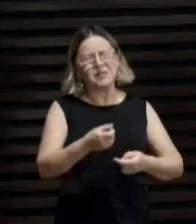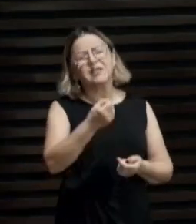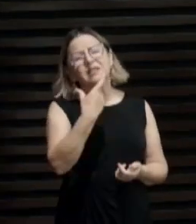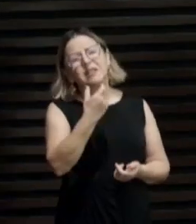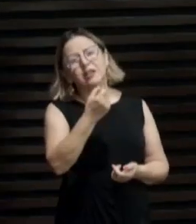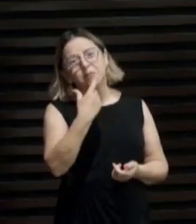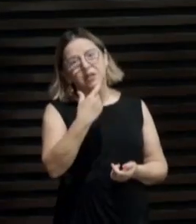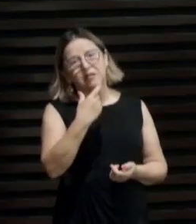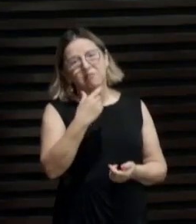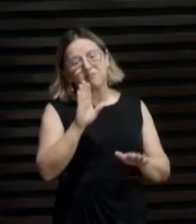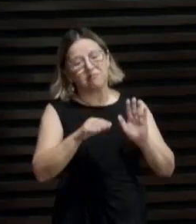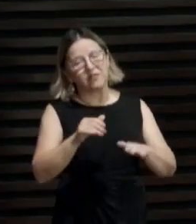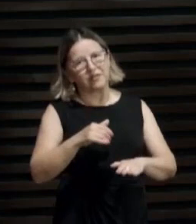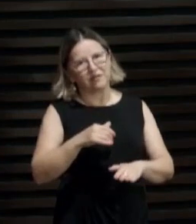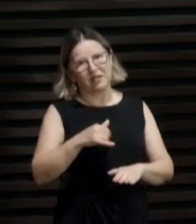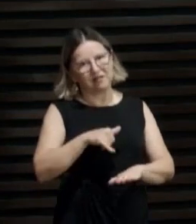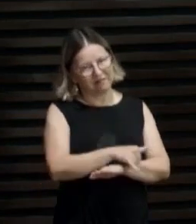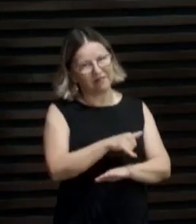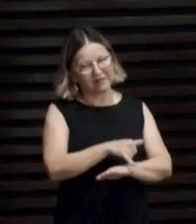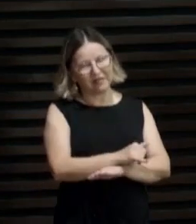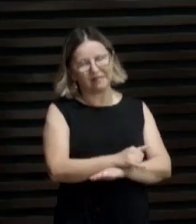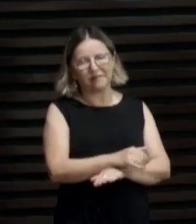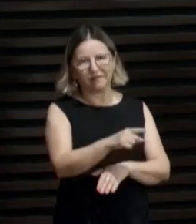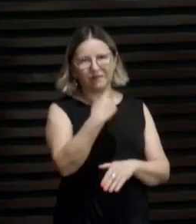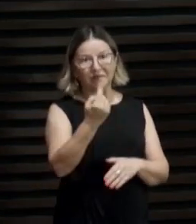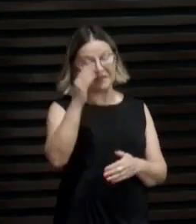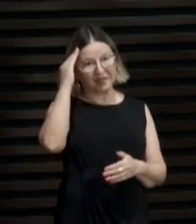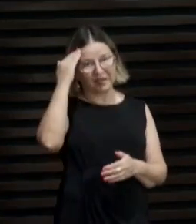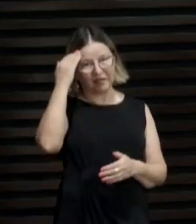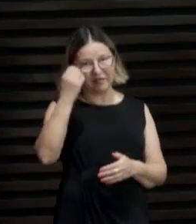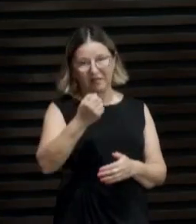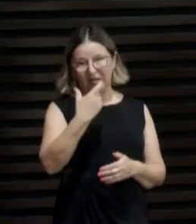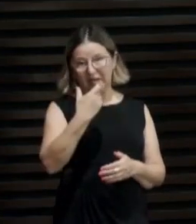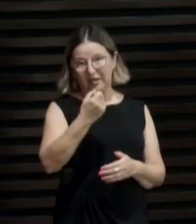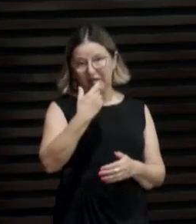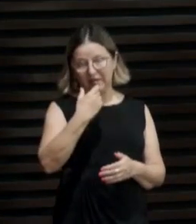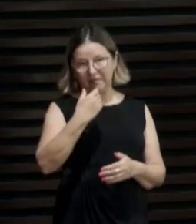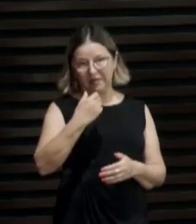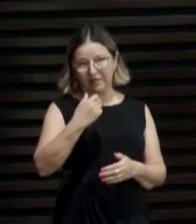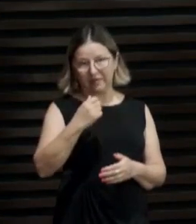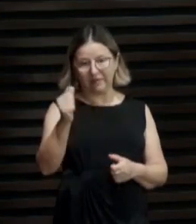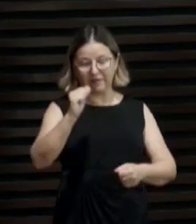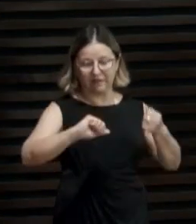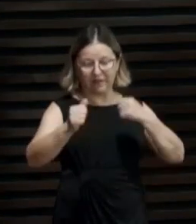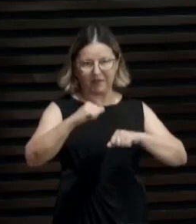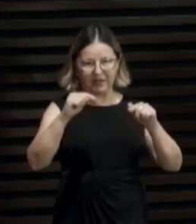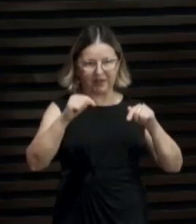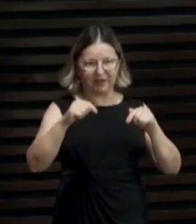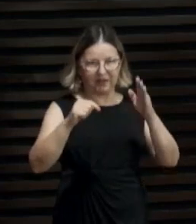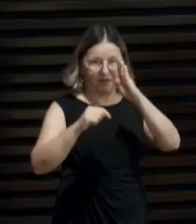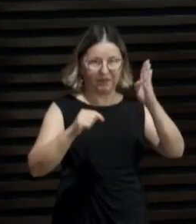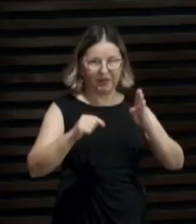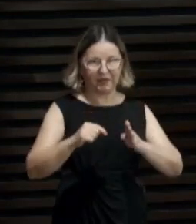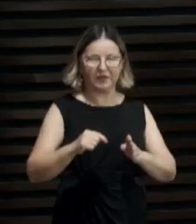ele pode falhar. Nós sabemos de remédios produzidos aqui no Brasil, e um caso específico nós já ouvimos